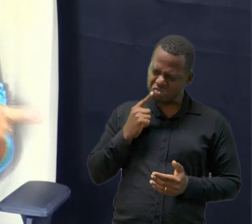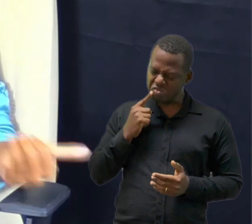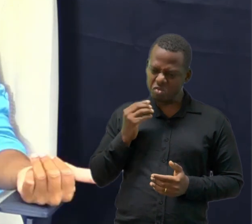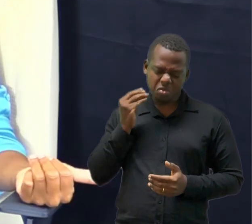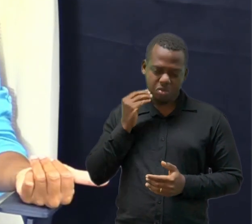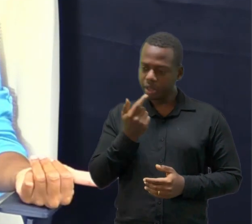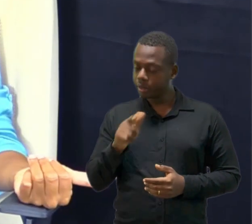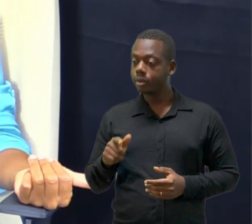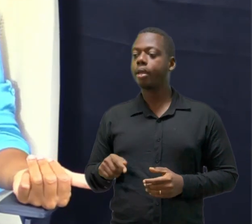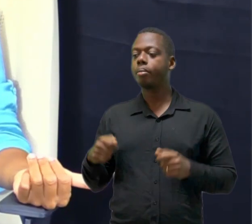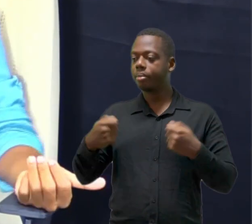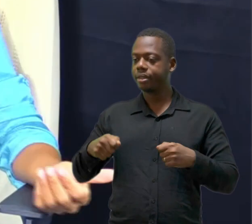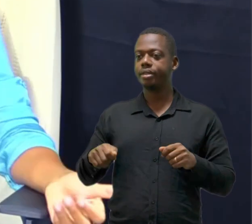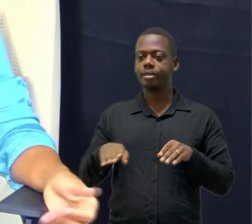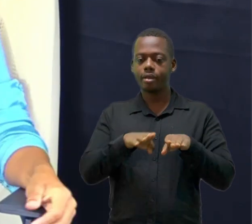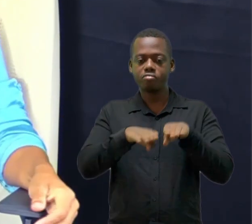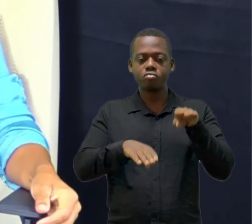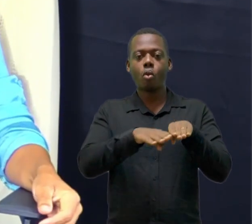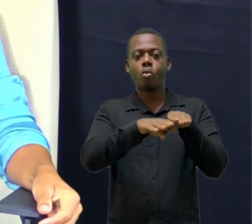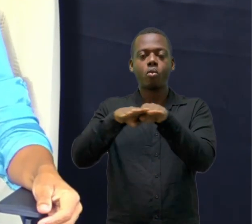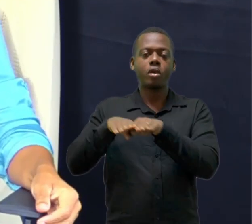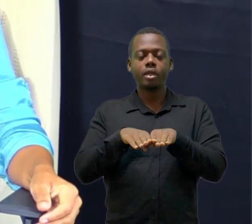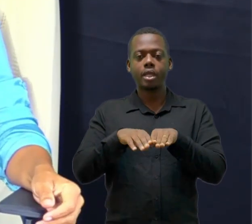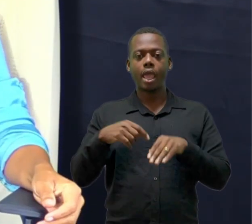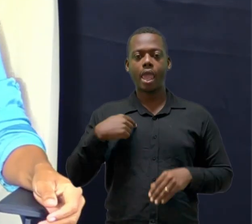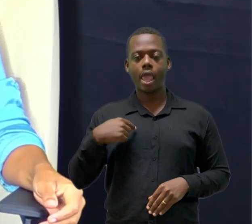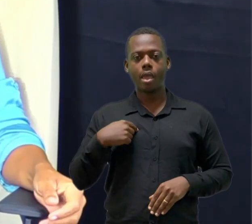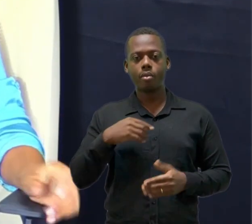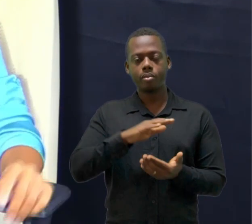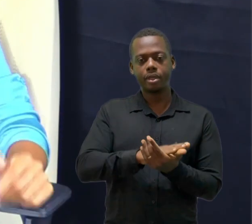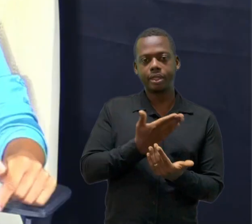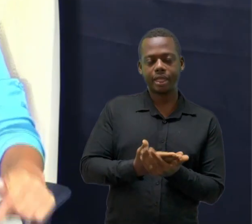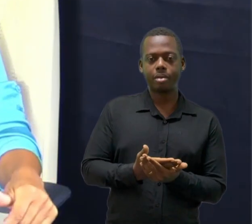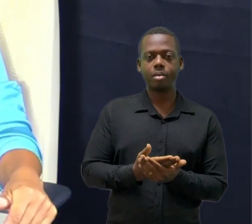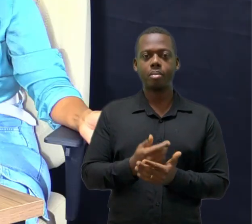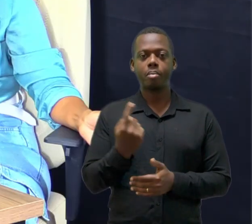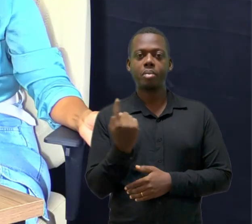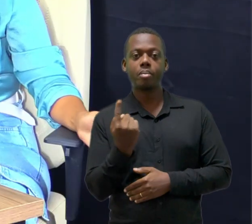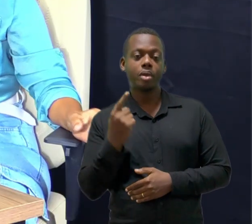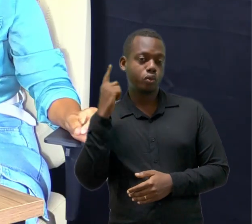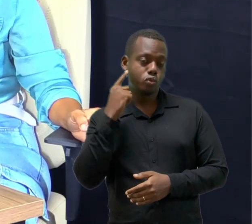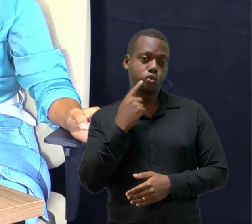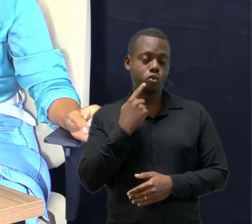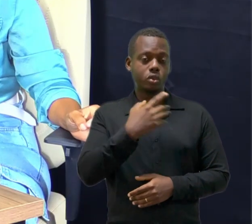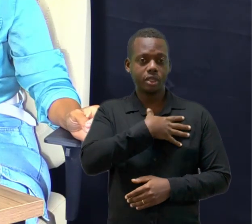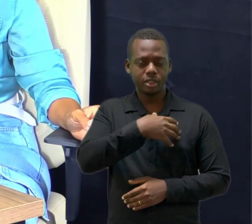ler, ele tem a oportunidade de ler. Eu fui intérprete do primeiro surdo aqui numa escola aqui no município. Uhum. Quando